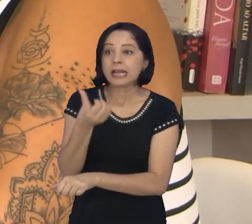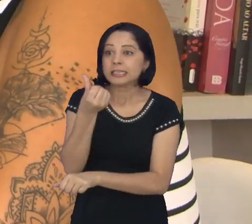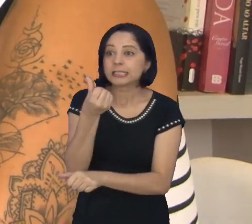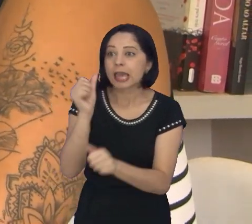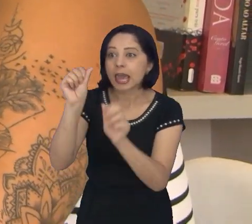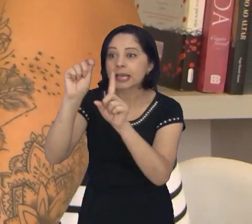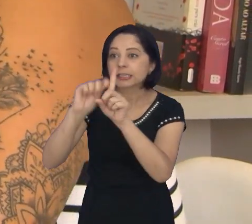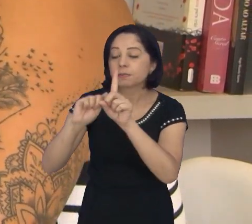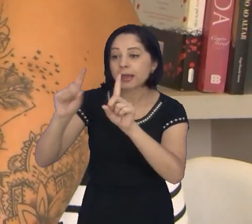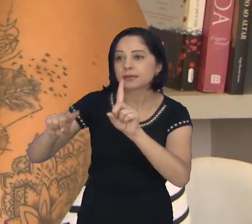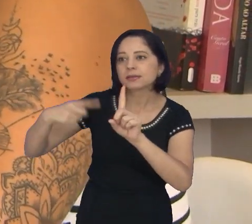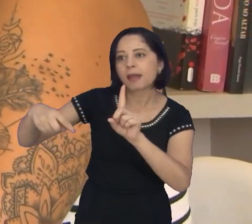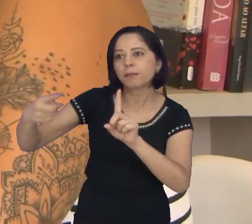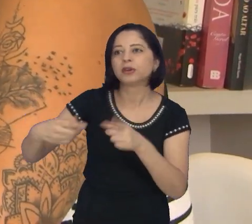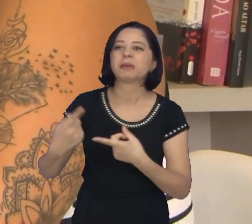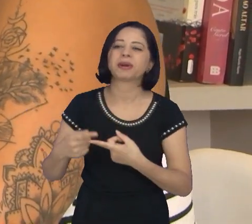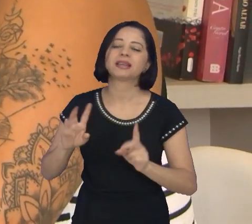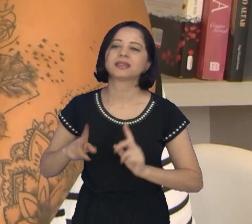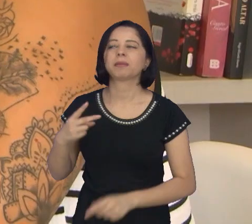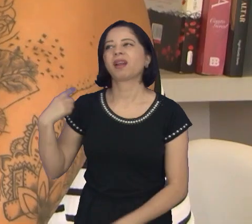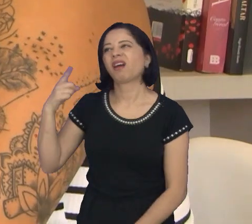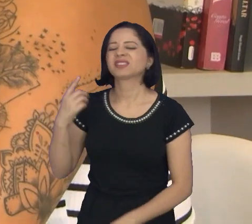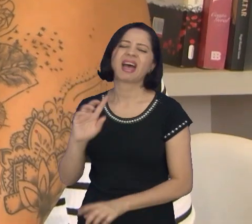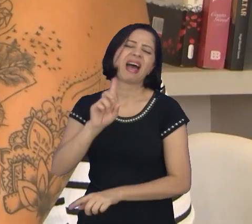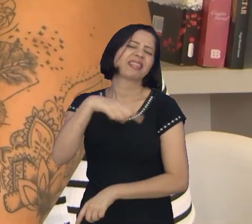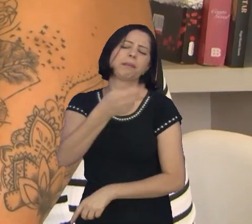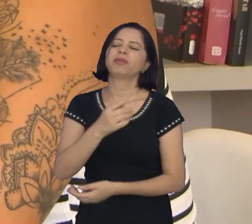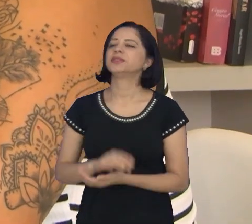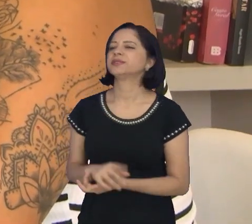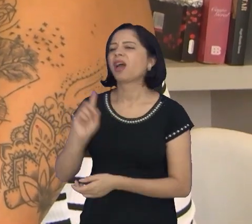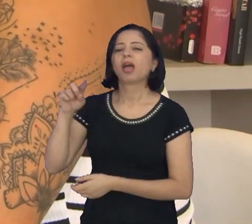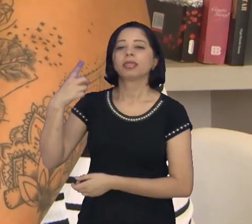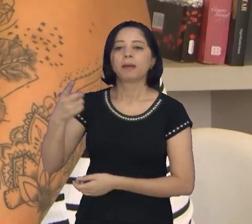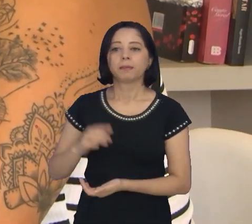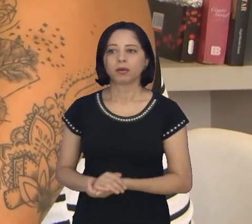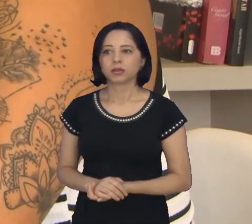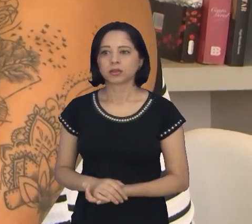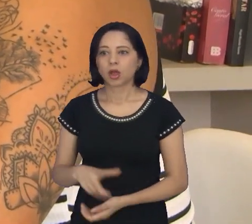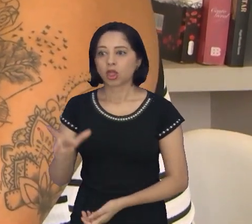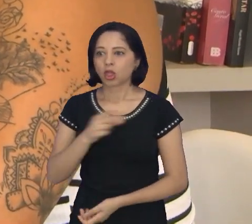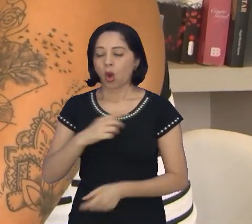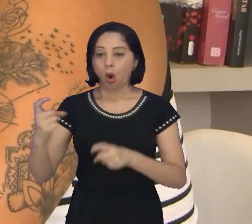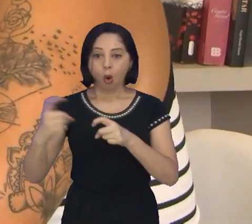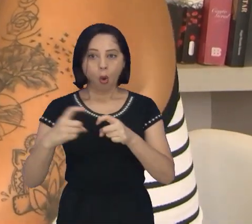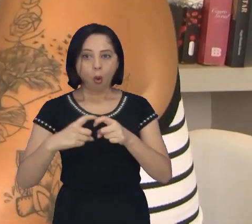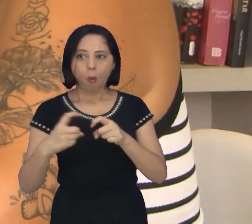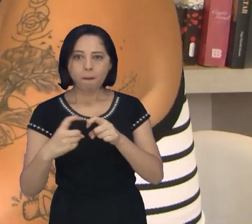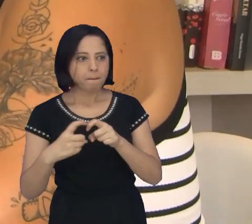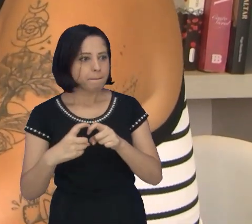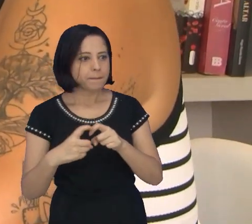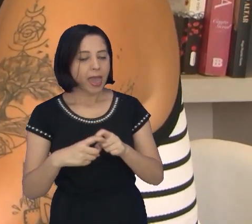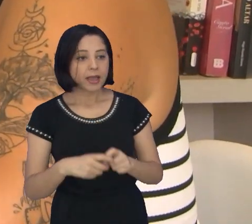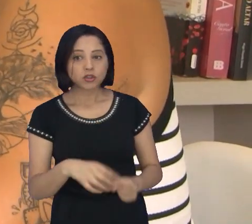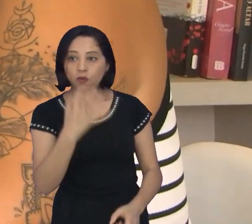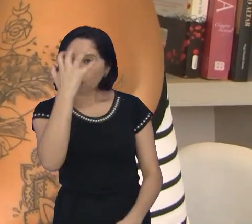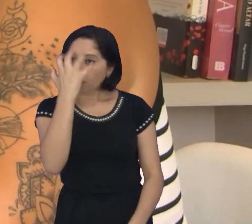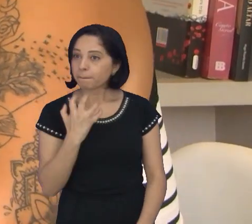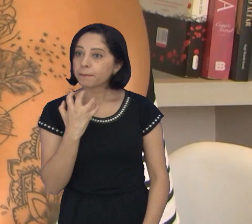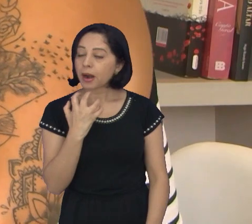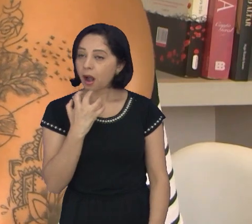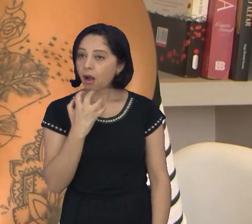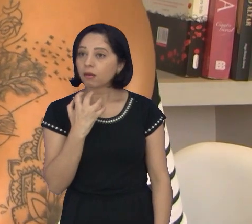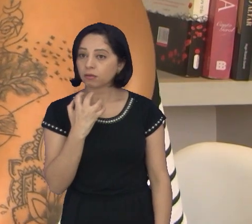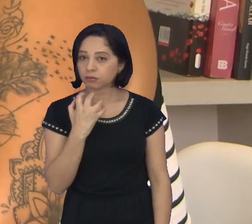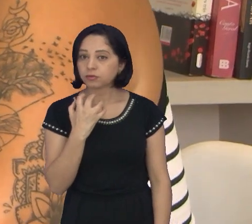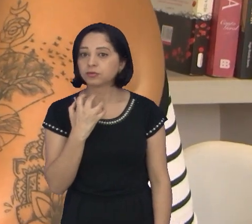depois, depois. Nossa, meu ginecologista ficou horrorizado pela quantidade que eu poderia ter